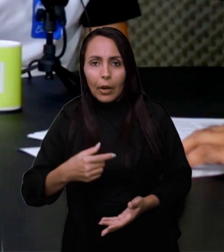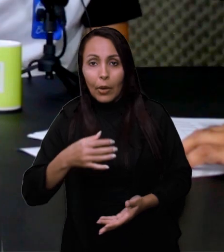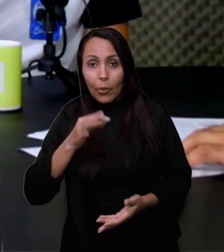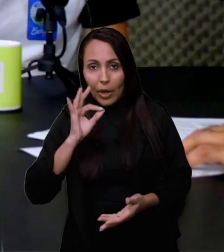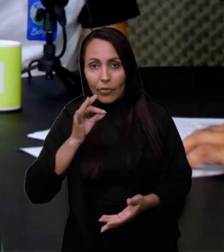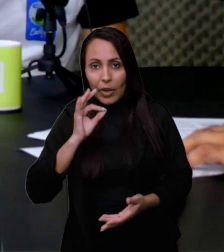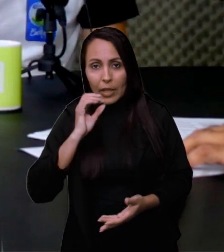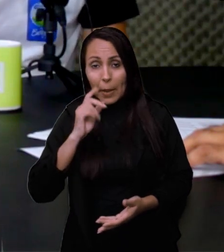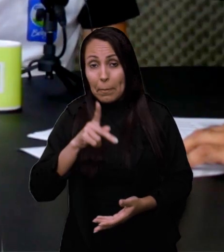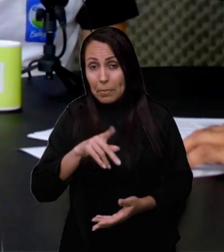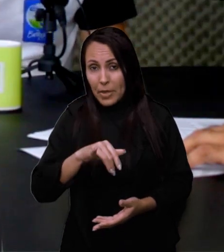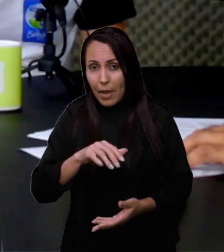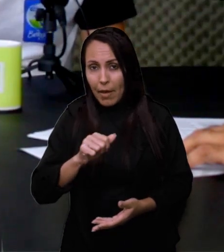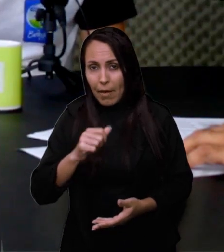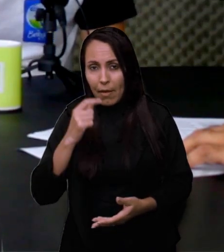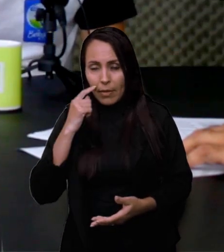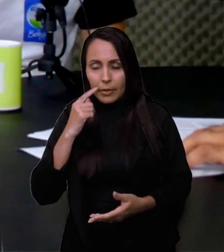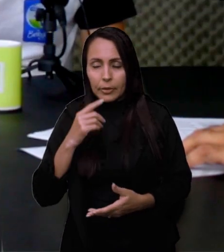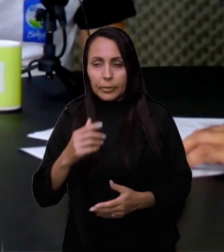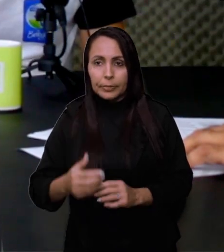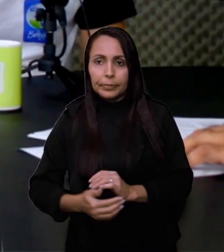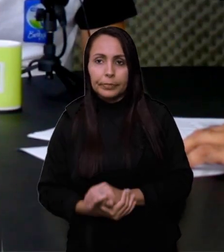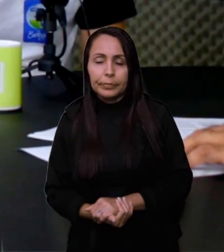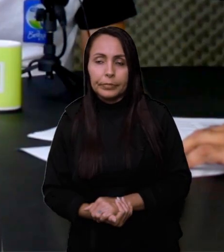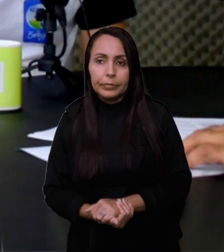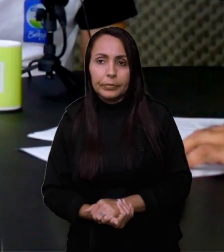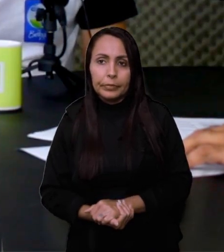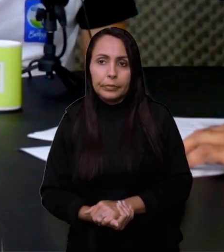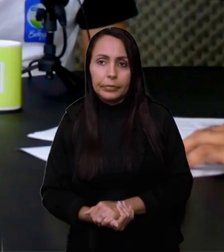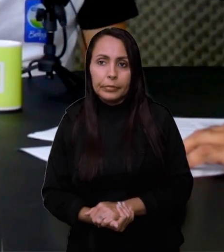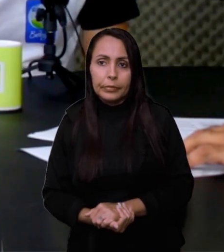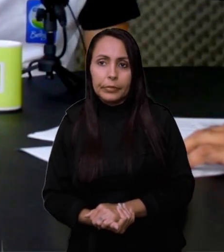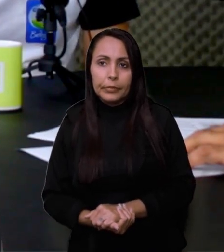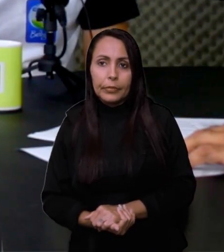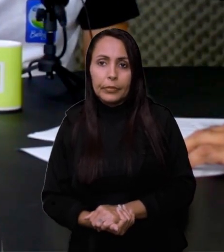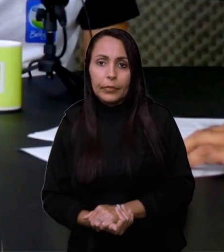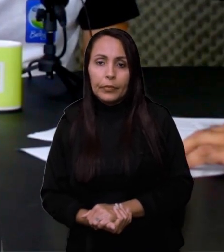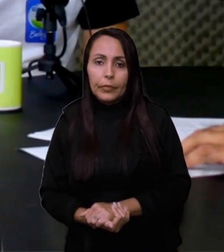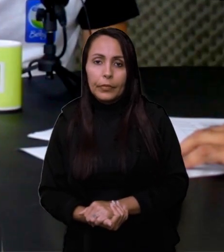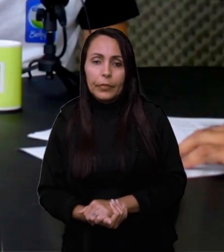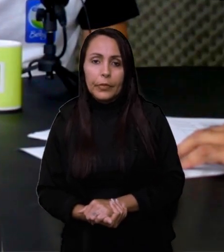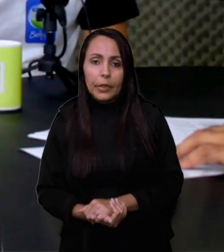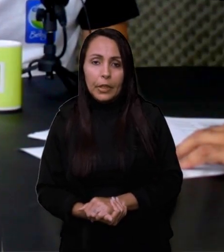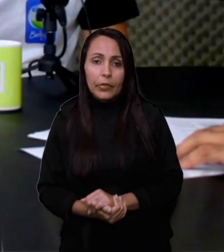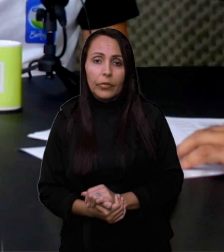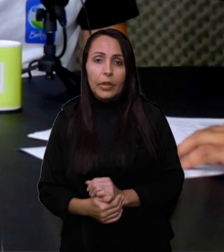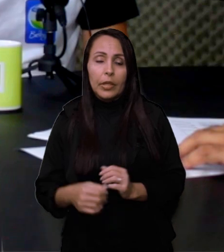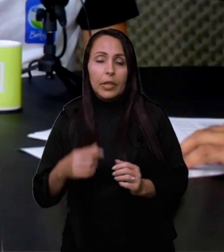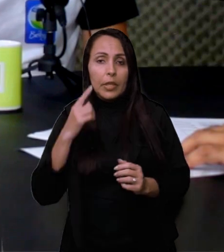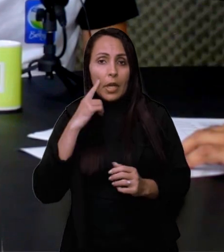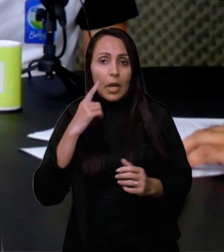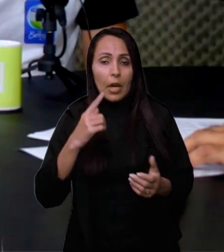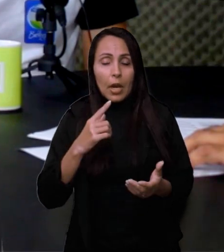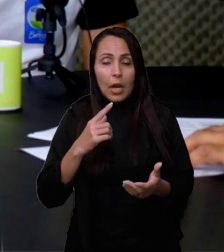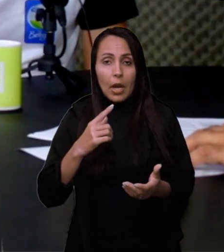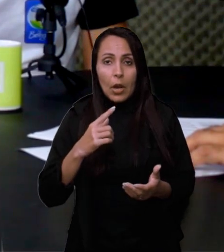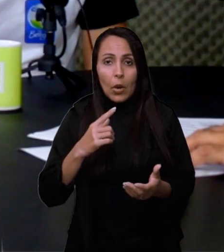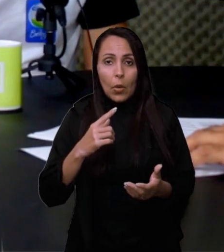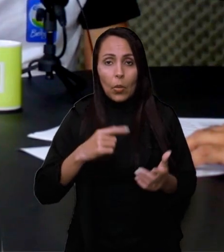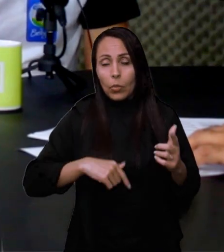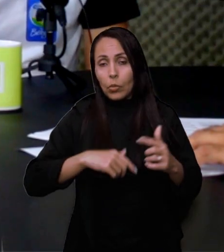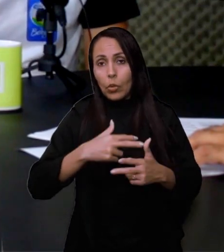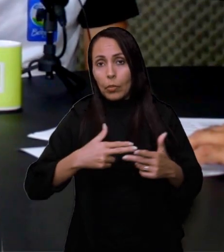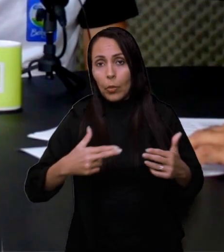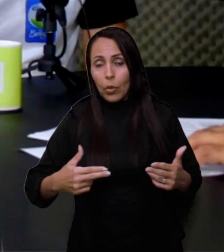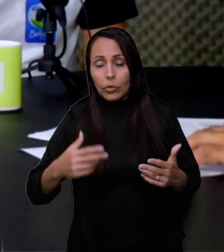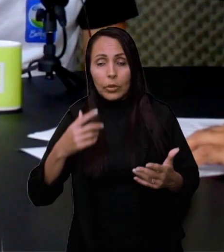na pia, se não Vai parar tiver... no peixe. É isso. A cafeína que a gente comentou recentemente. Isso. A gente falou do acúmulo